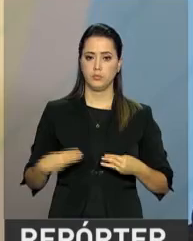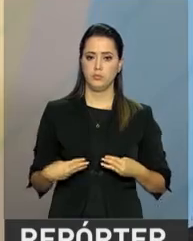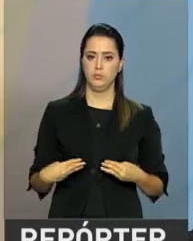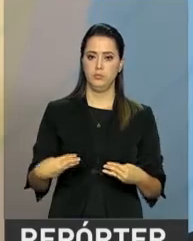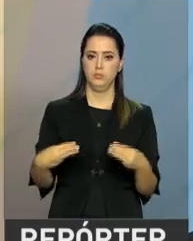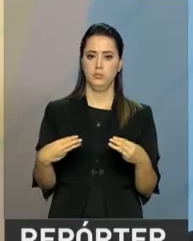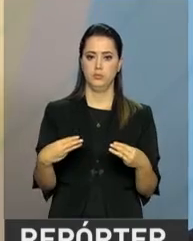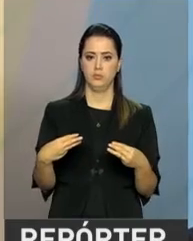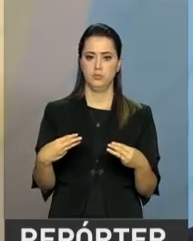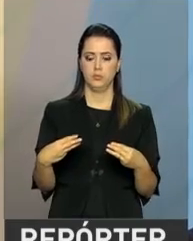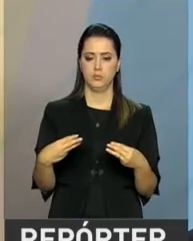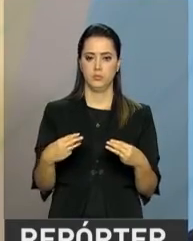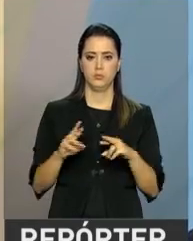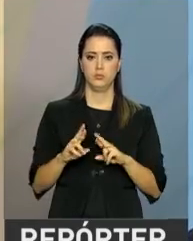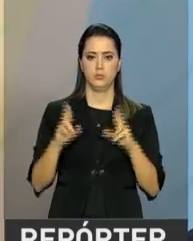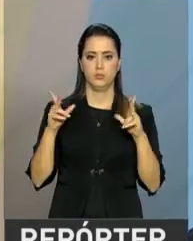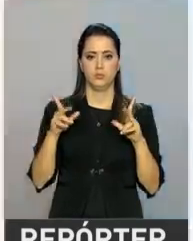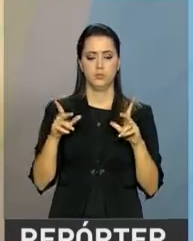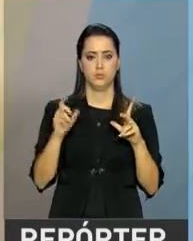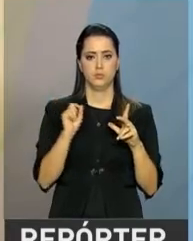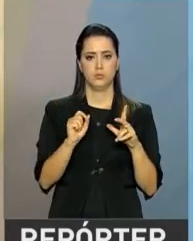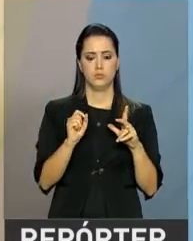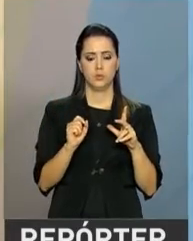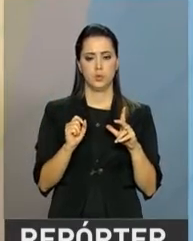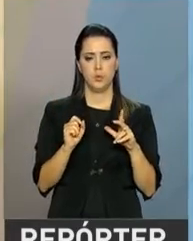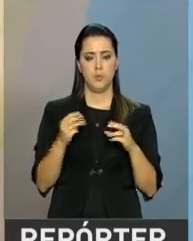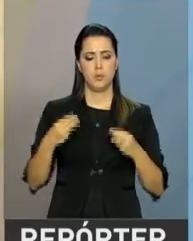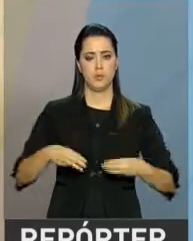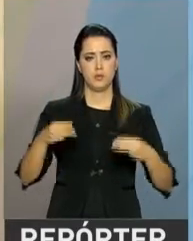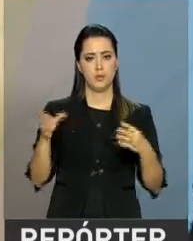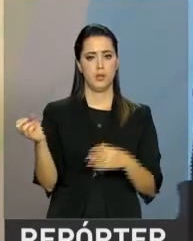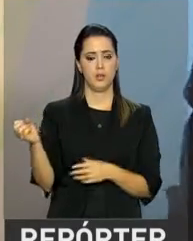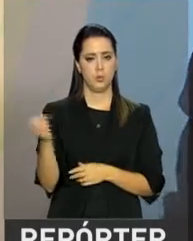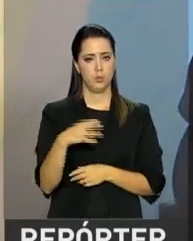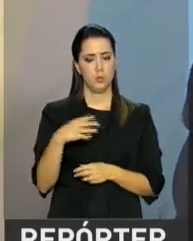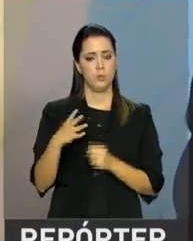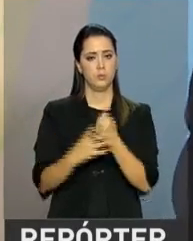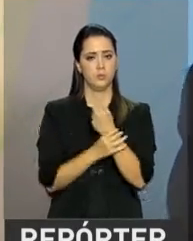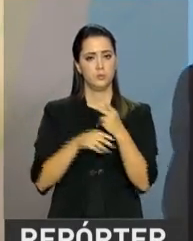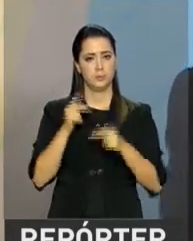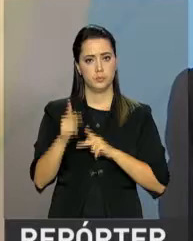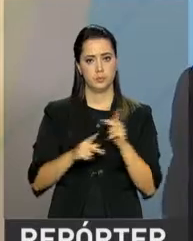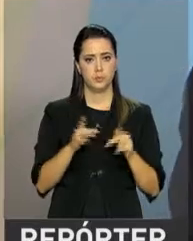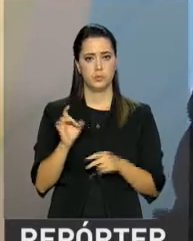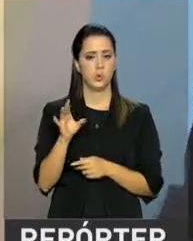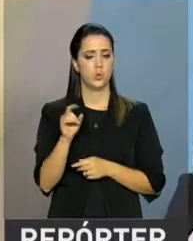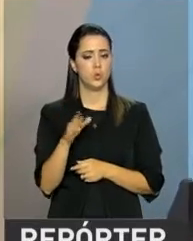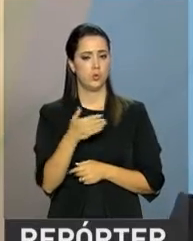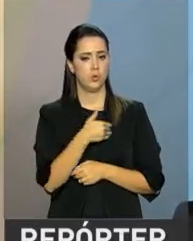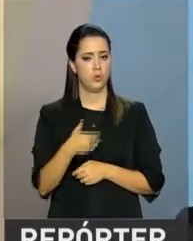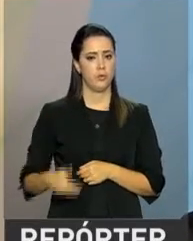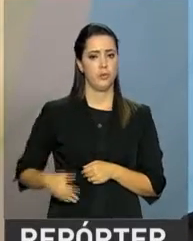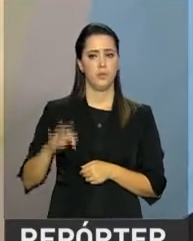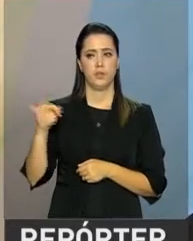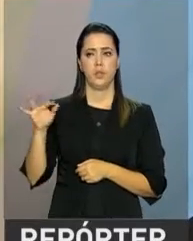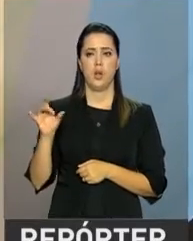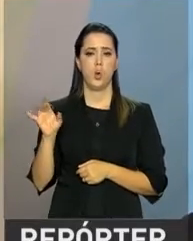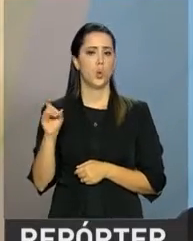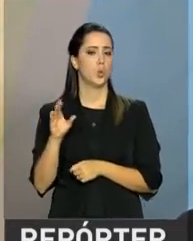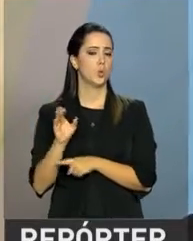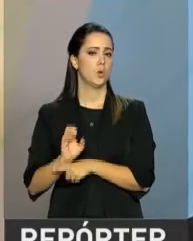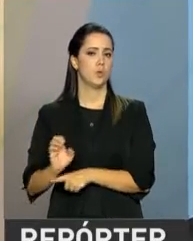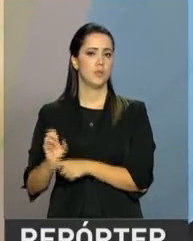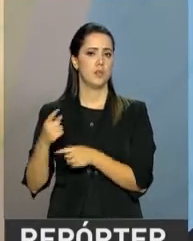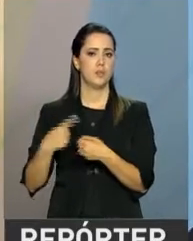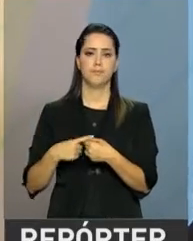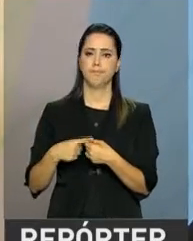extraordinário da segurança pública este não é um tema que só a união o show estado o sol município podem